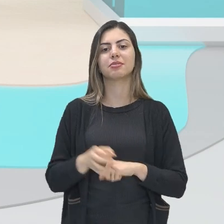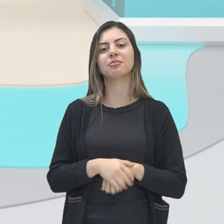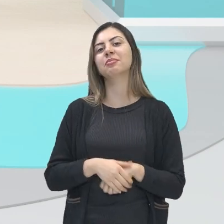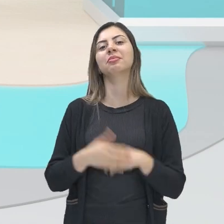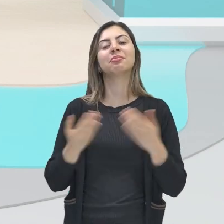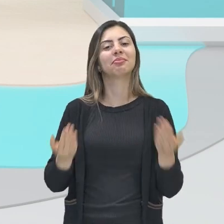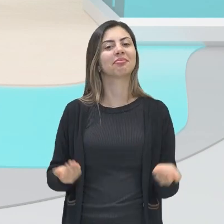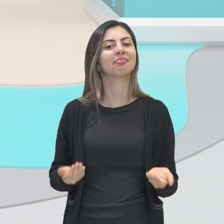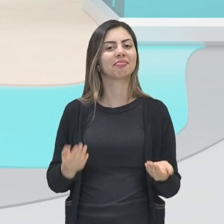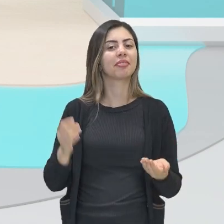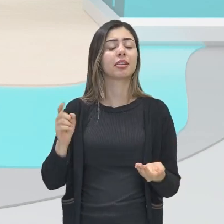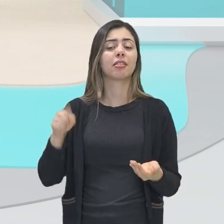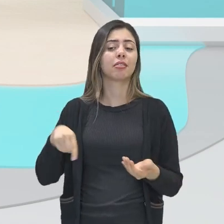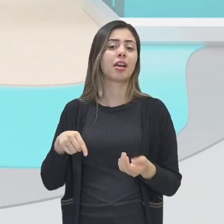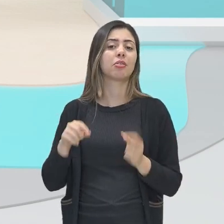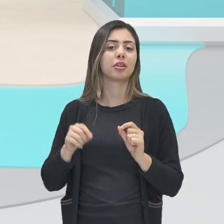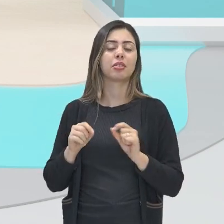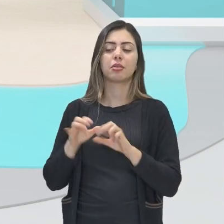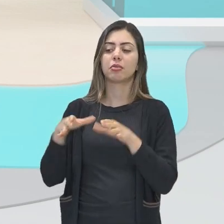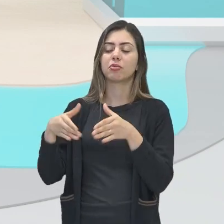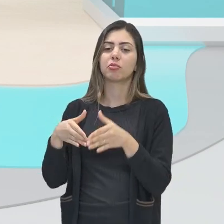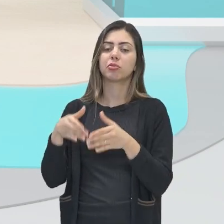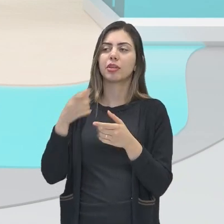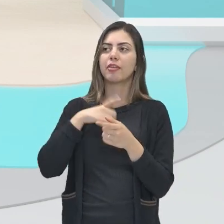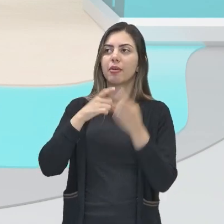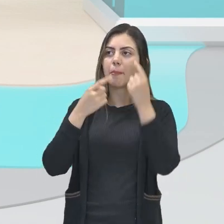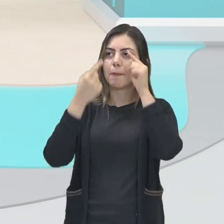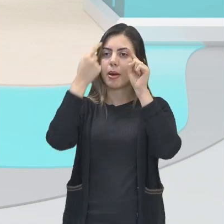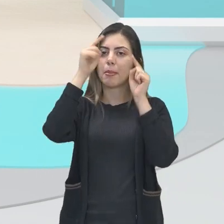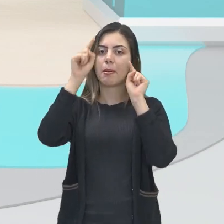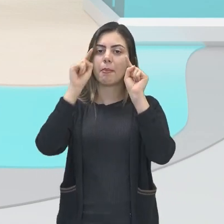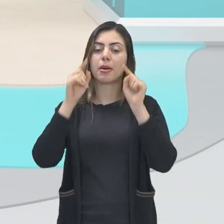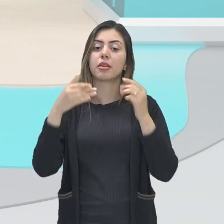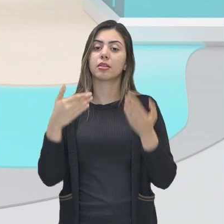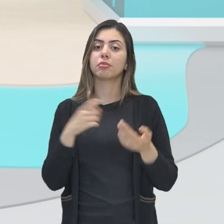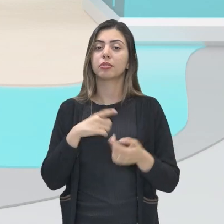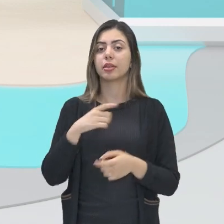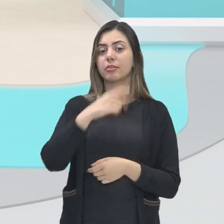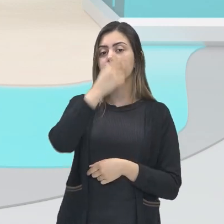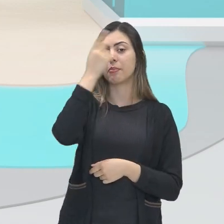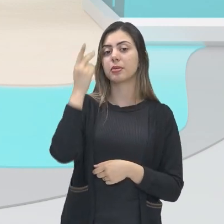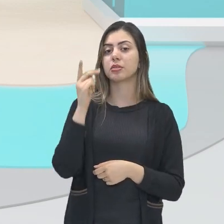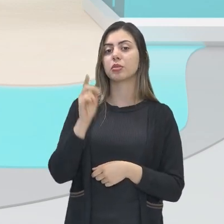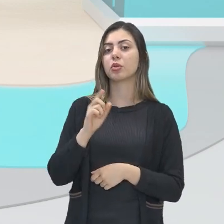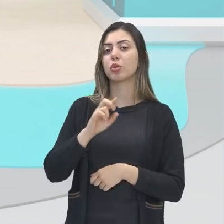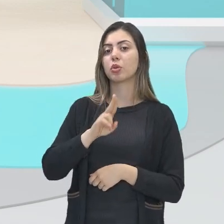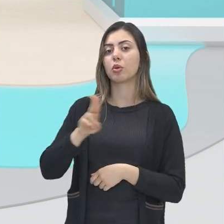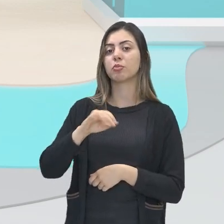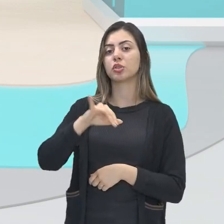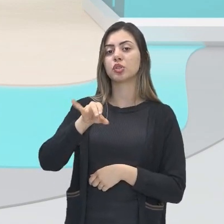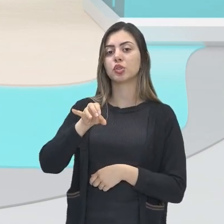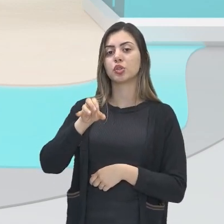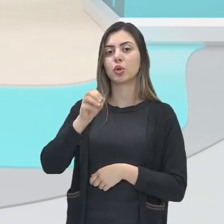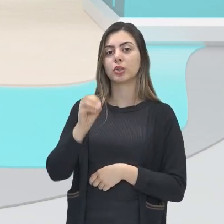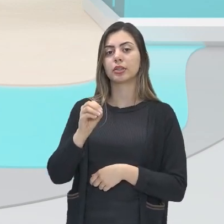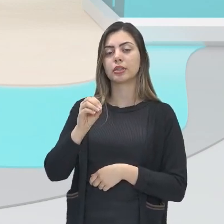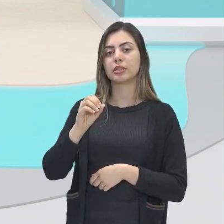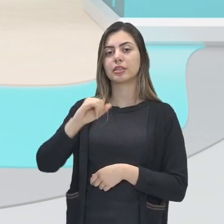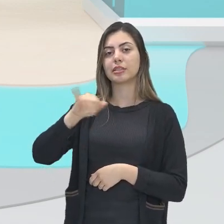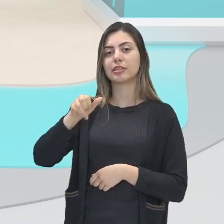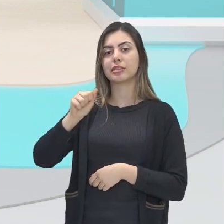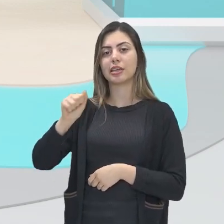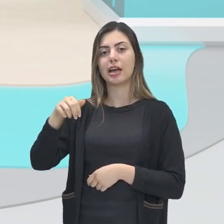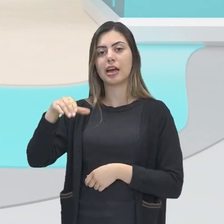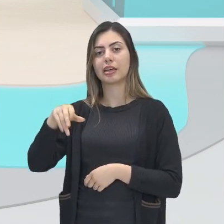foram gostando da ideia. E aí um certo sujeito lá, chamado J. Jacques, né, ele observou aquilo